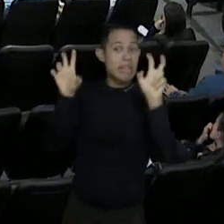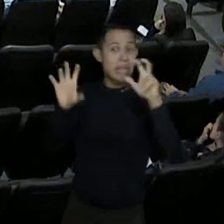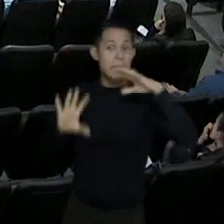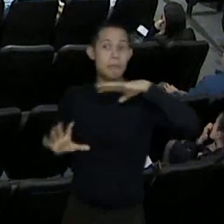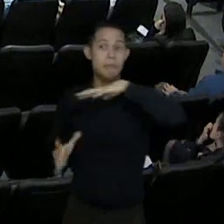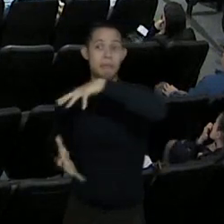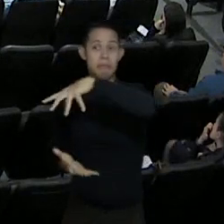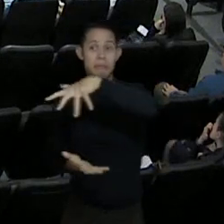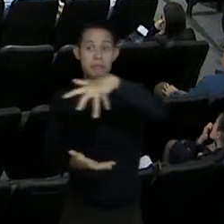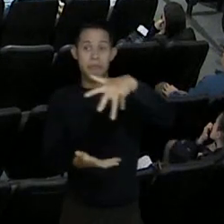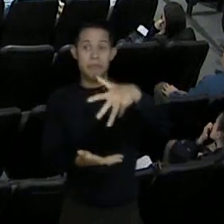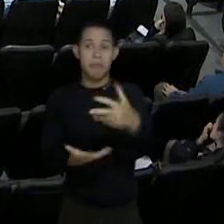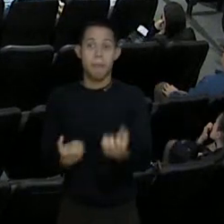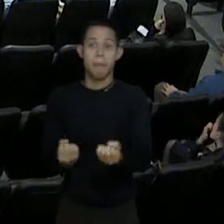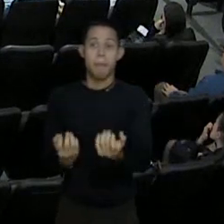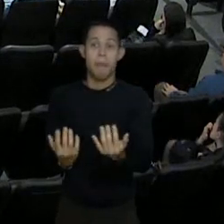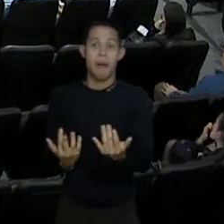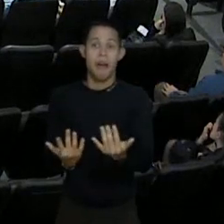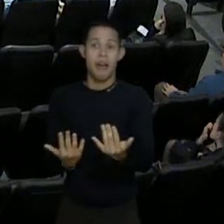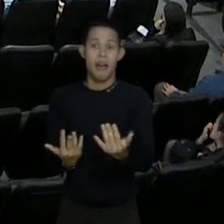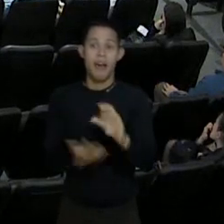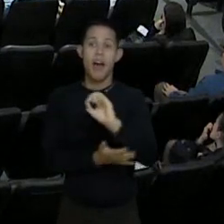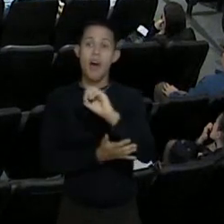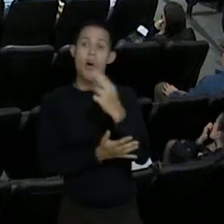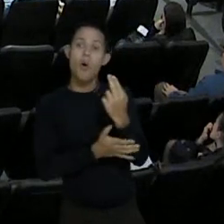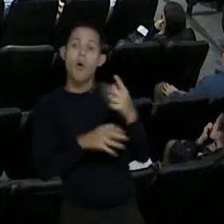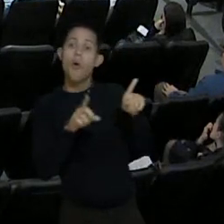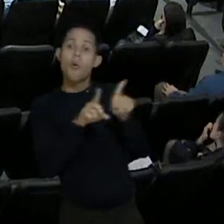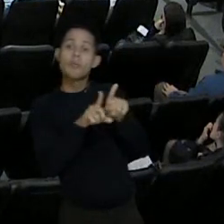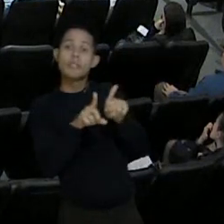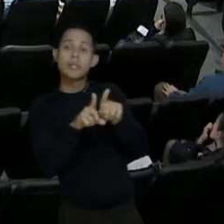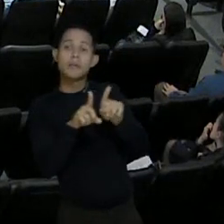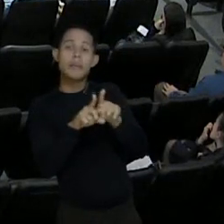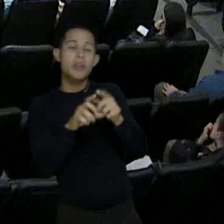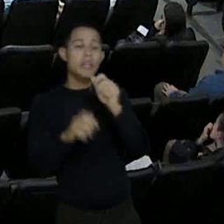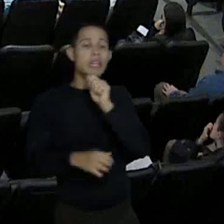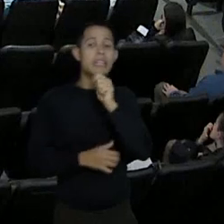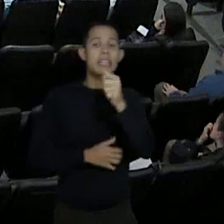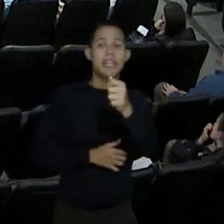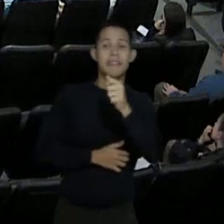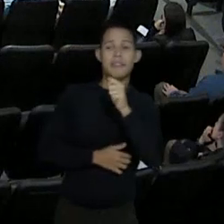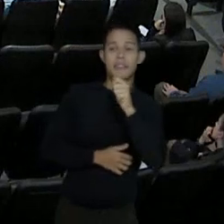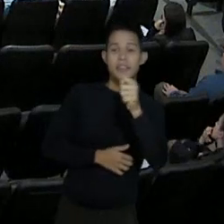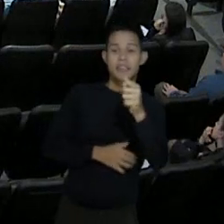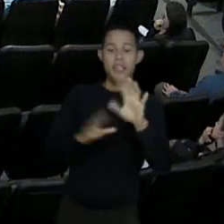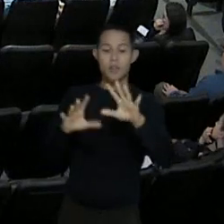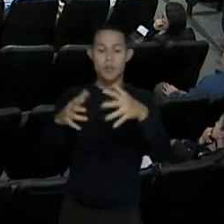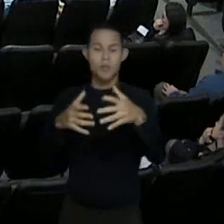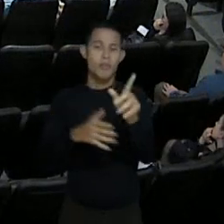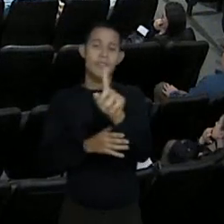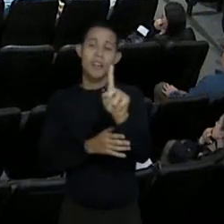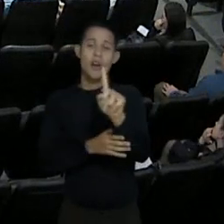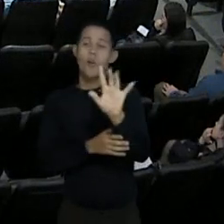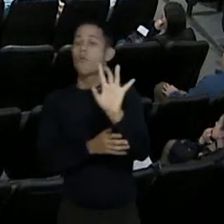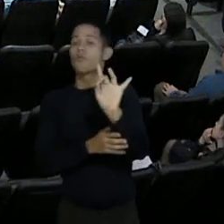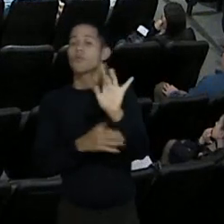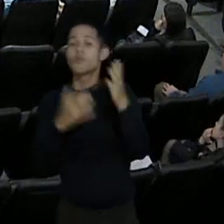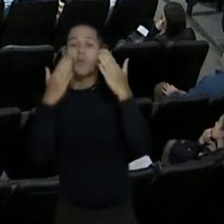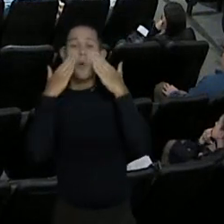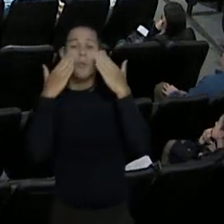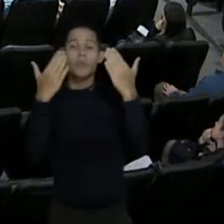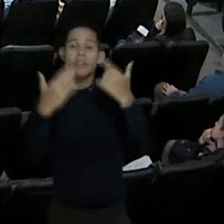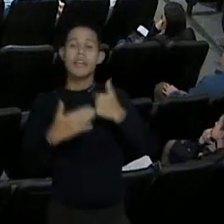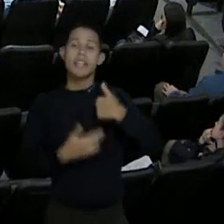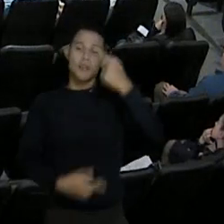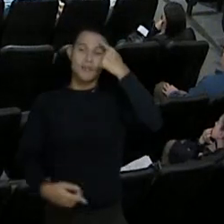tenho que fazer uma entrevista em dinâmica de grupo eu não tenho nada disso eu só tenho que mostrar que eu sou criativo que eu resolvo o